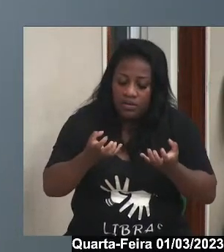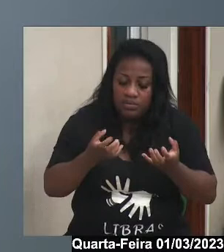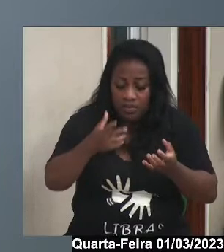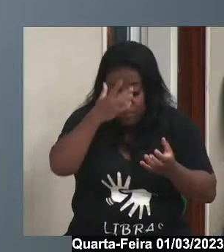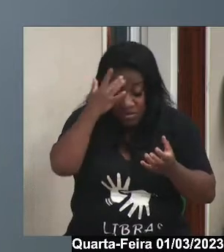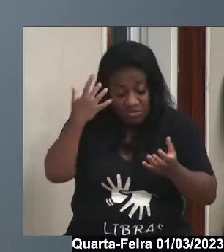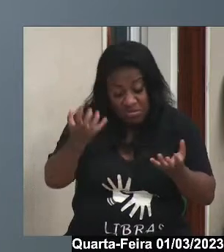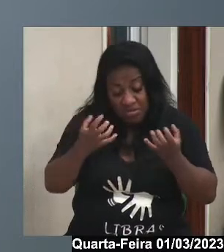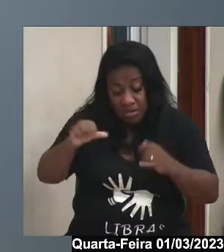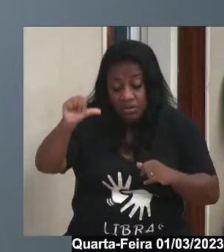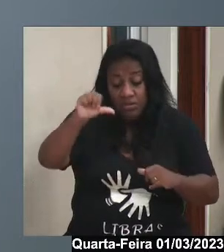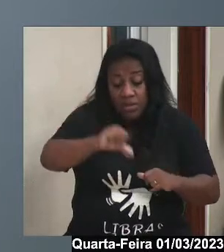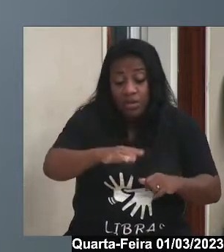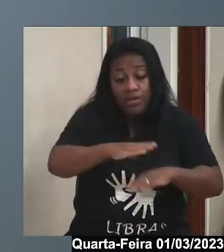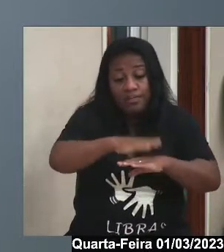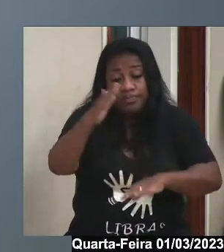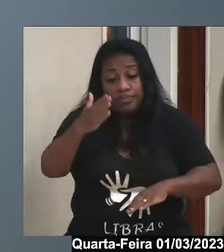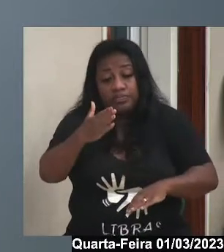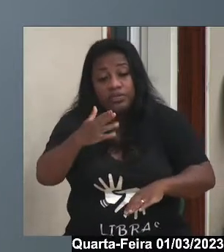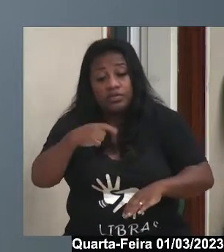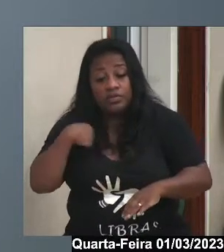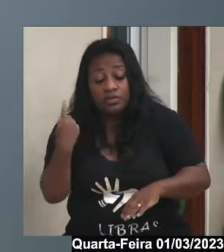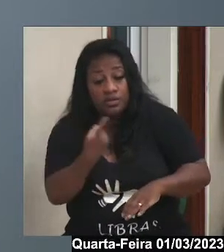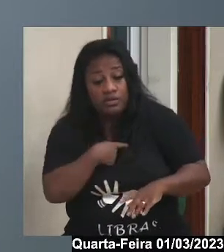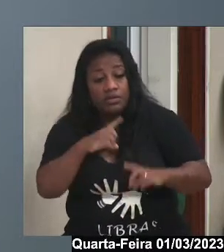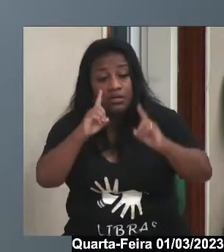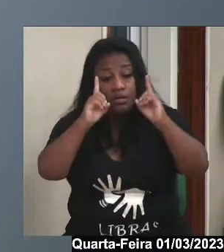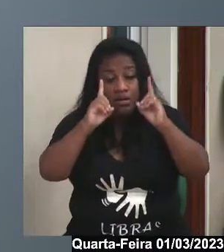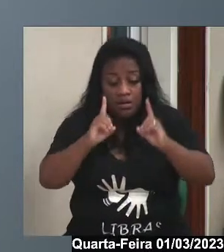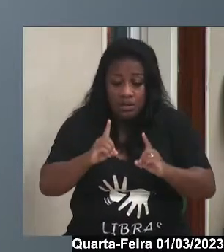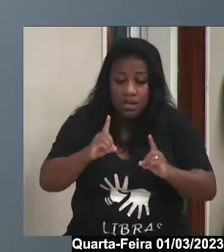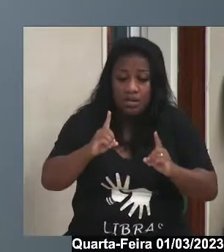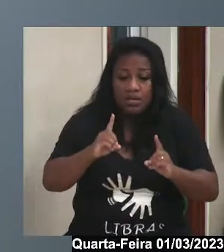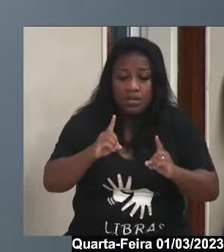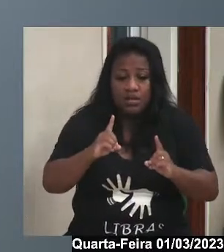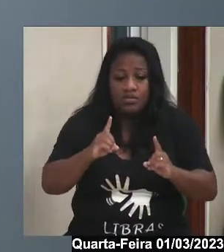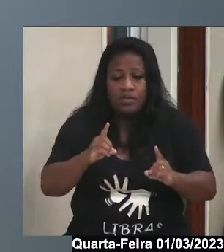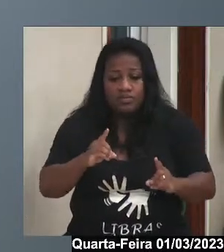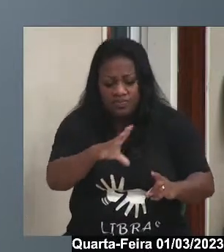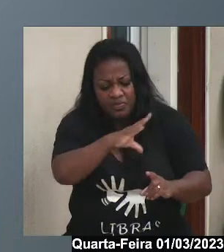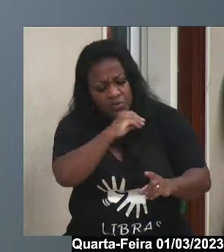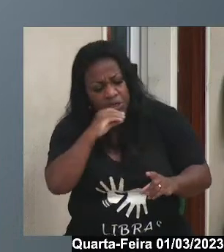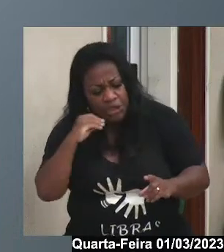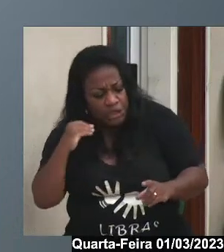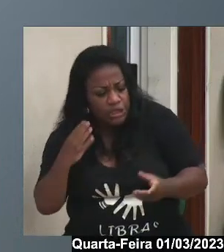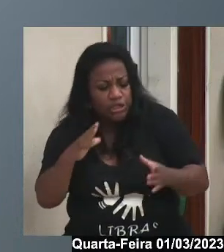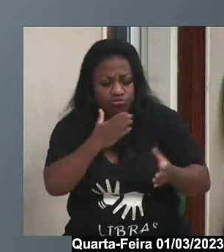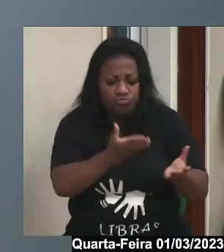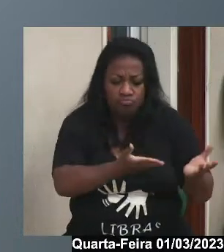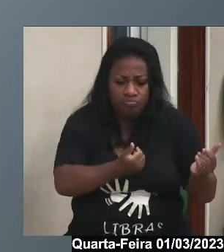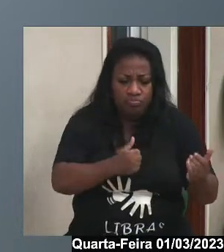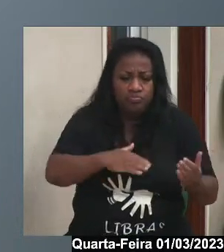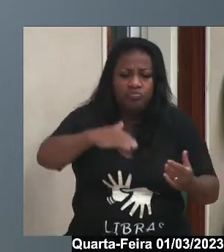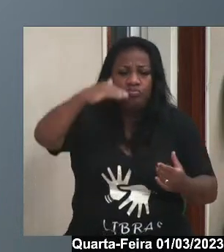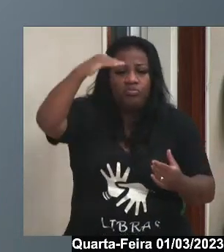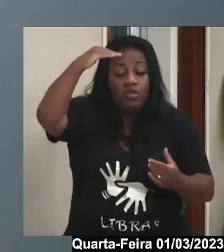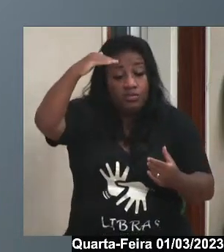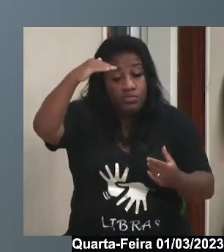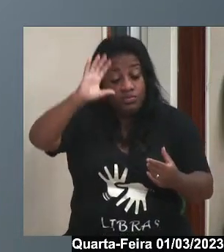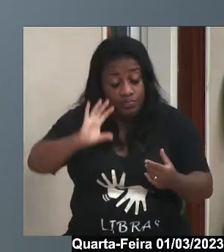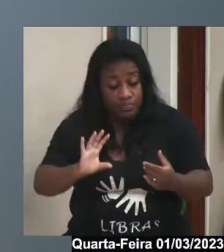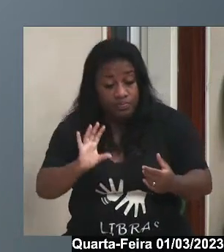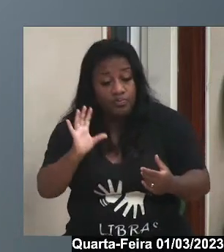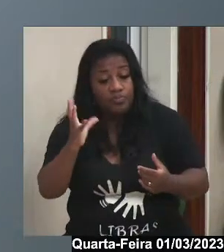pior. E toda a nossa decisão que a gente tomar, seja na adolescência ou seja na fase adulta, vai gerar